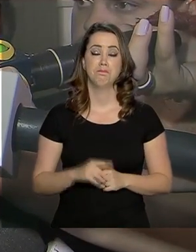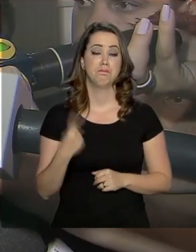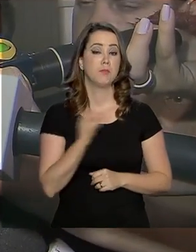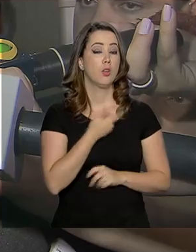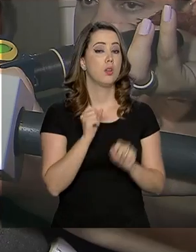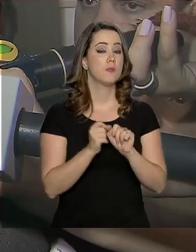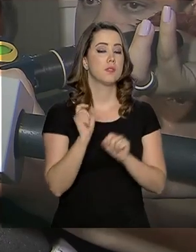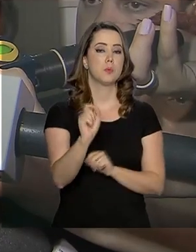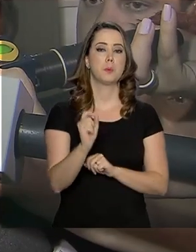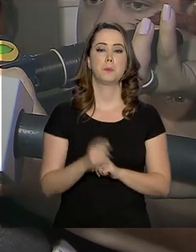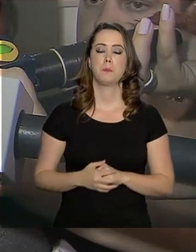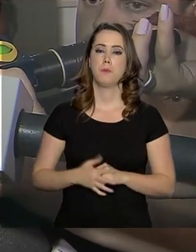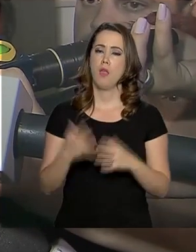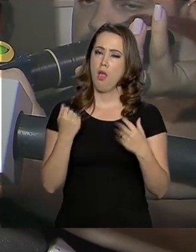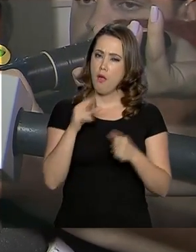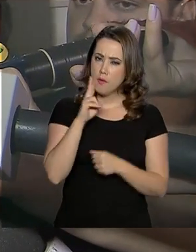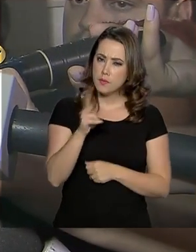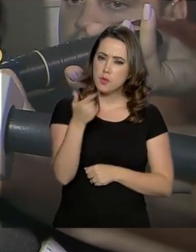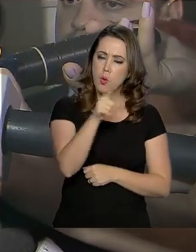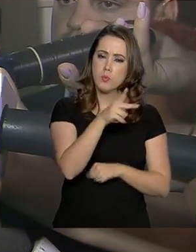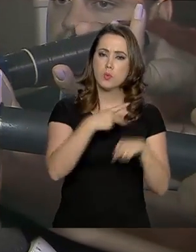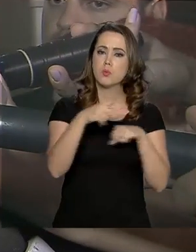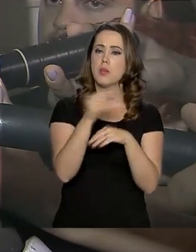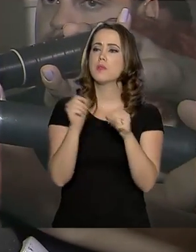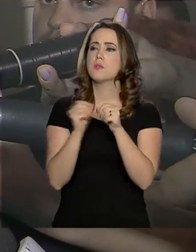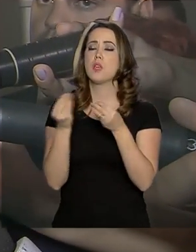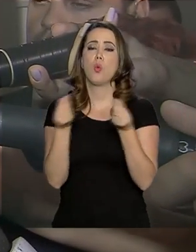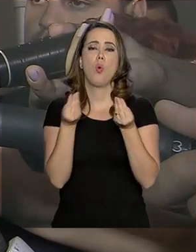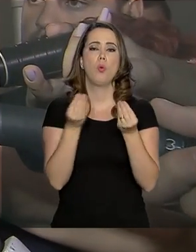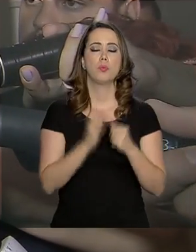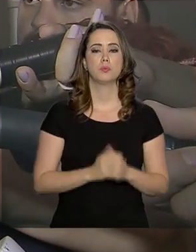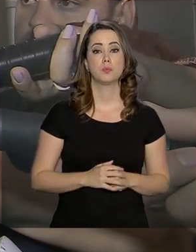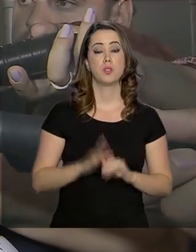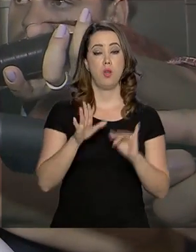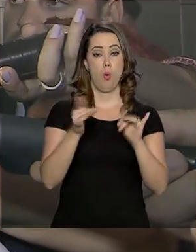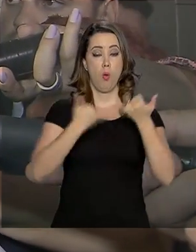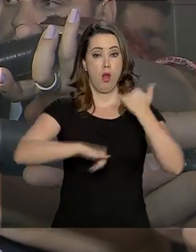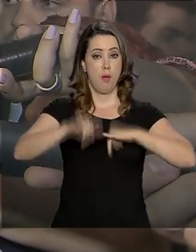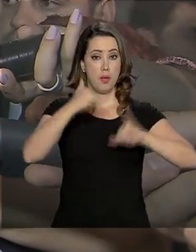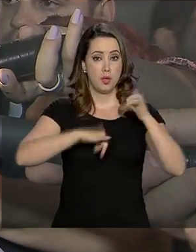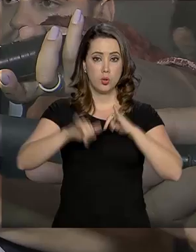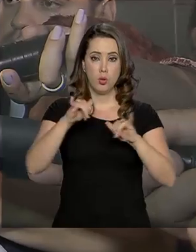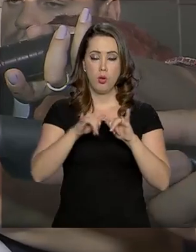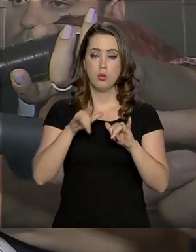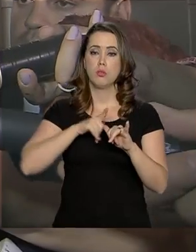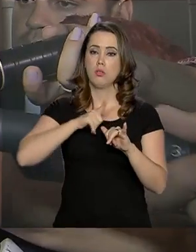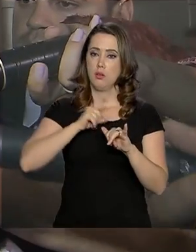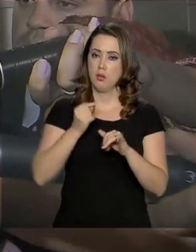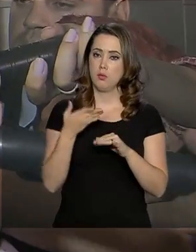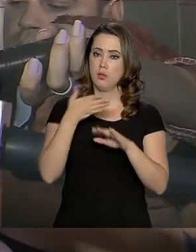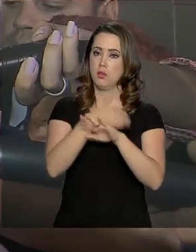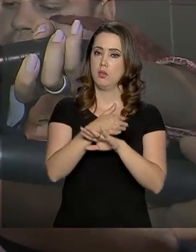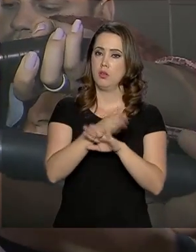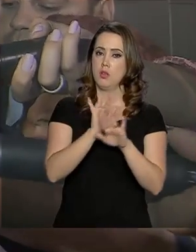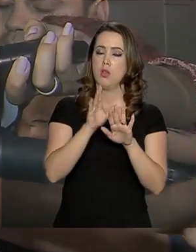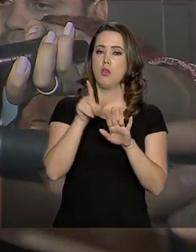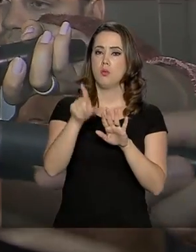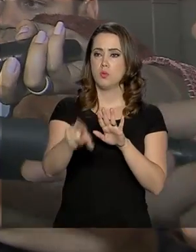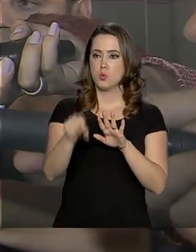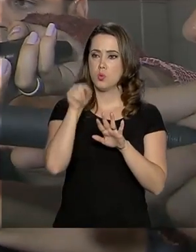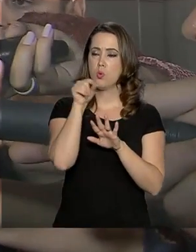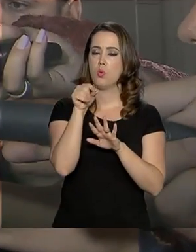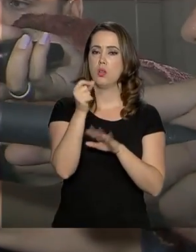nós fizemos foi, vamos ver como os outros países fizeram. Então, o laboratório em questão, ele tem que ir, quando tem a indicação